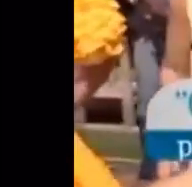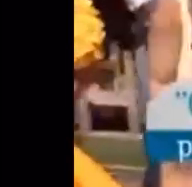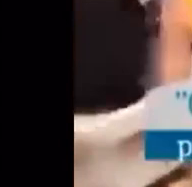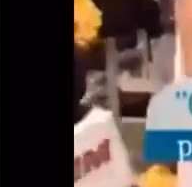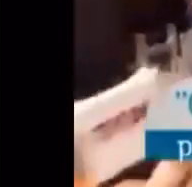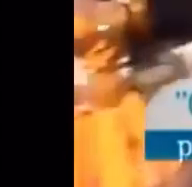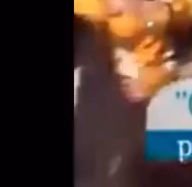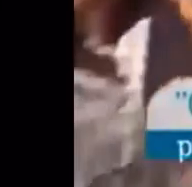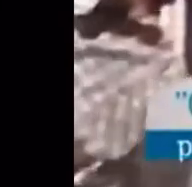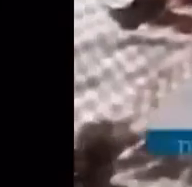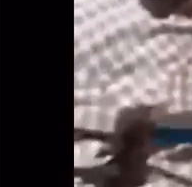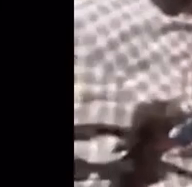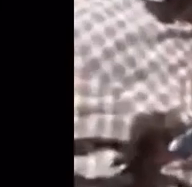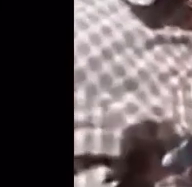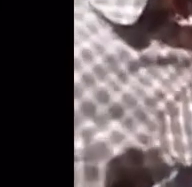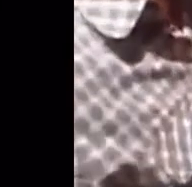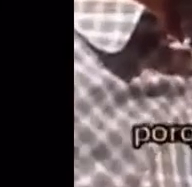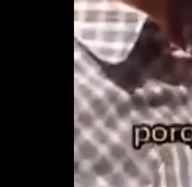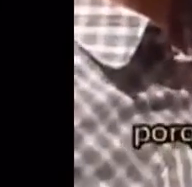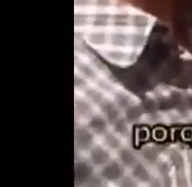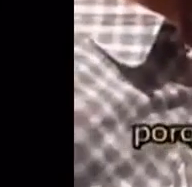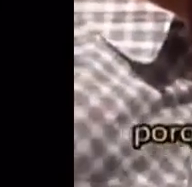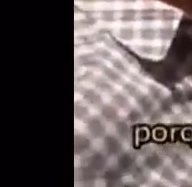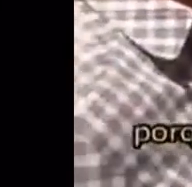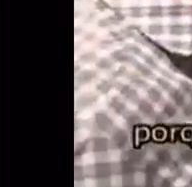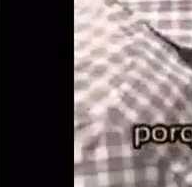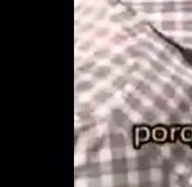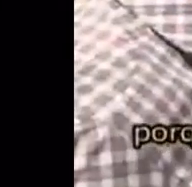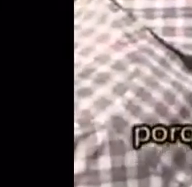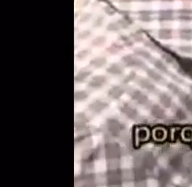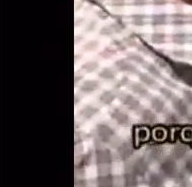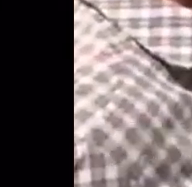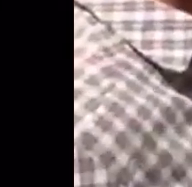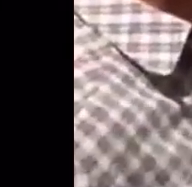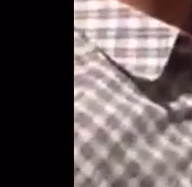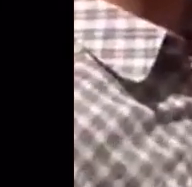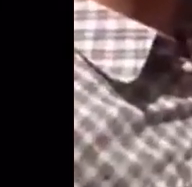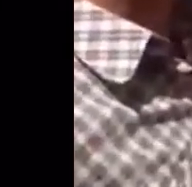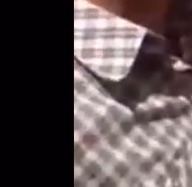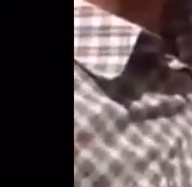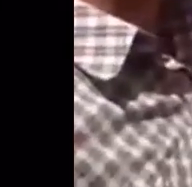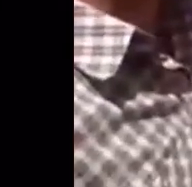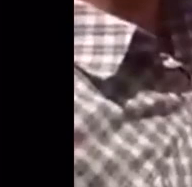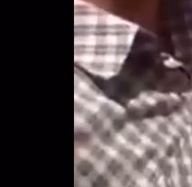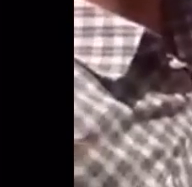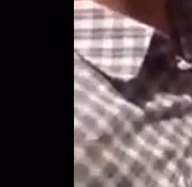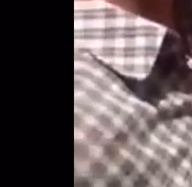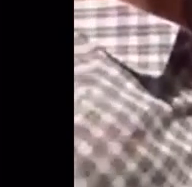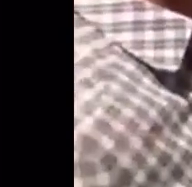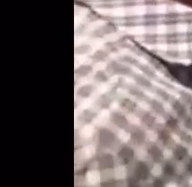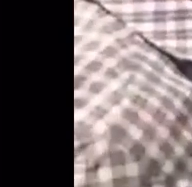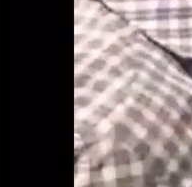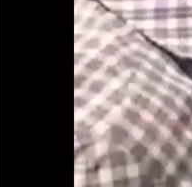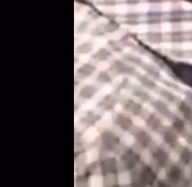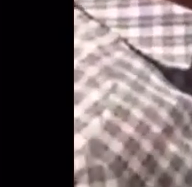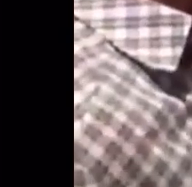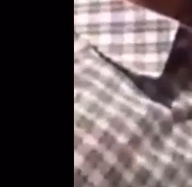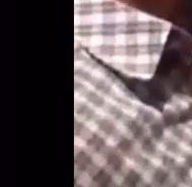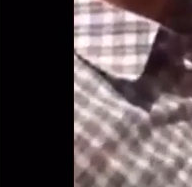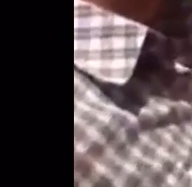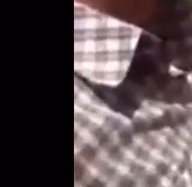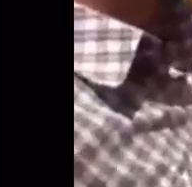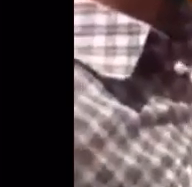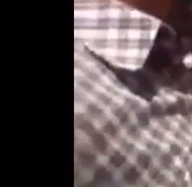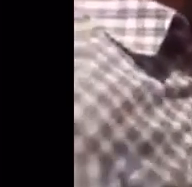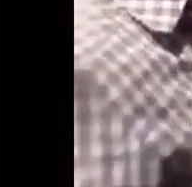preparada, acabou? Preparadíssimo. Se aproxime, porque aqui você vai vivenciar religiosidade, gastronomia, crença popular e o autêntico forró pé de